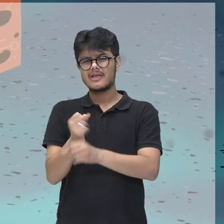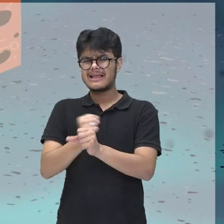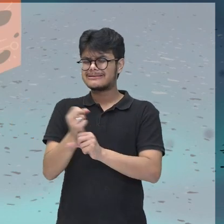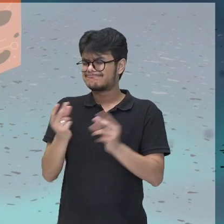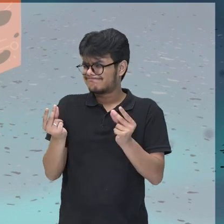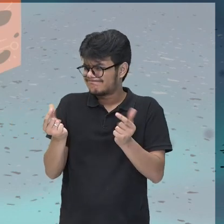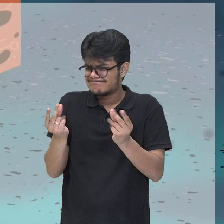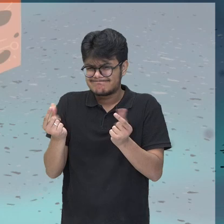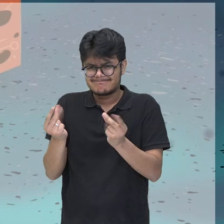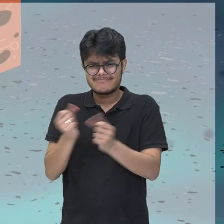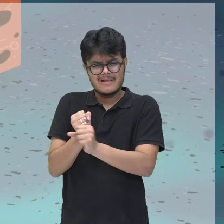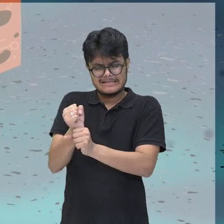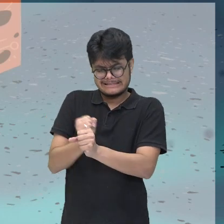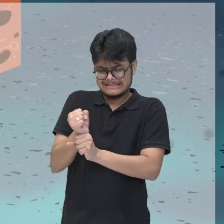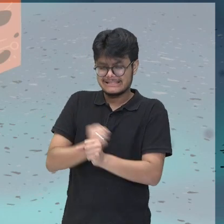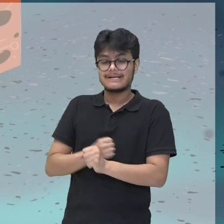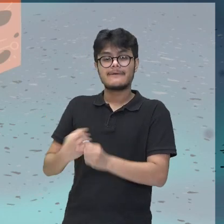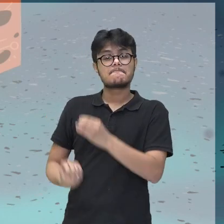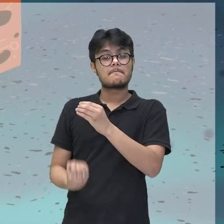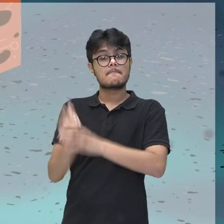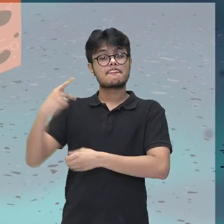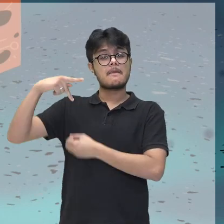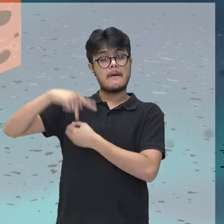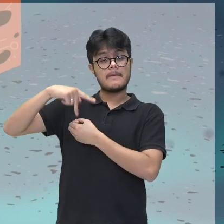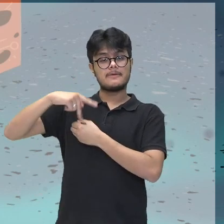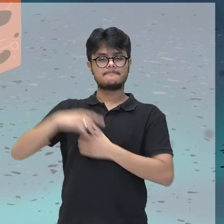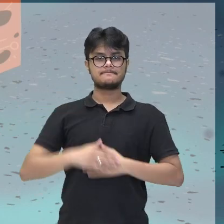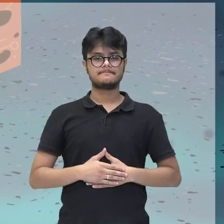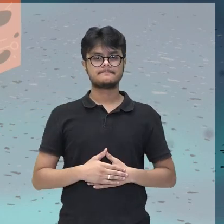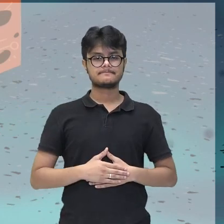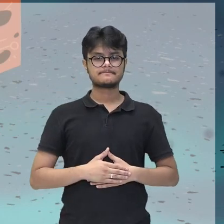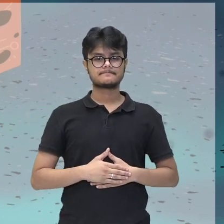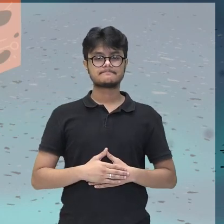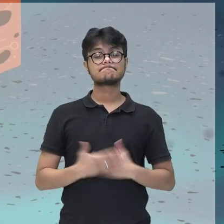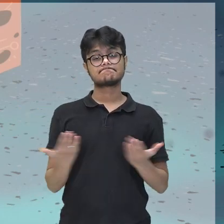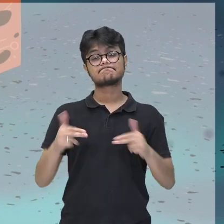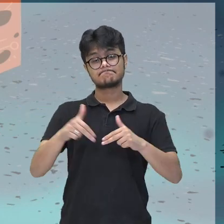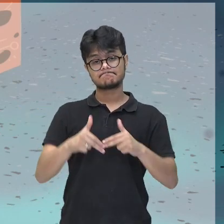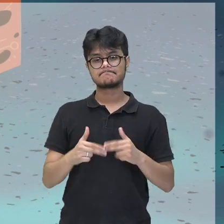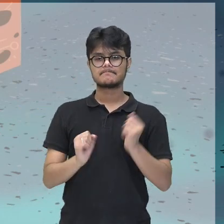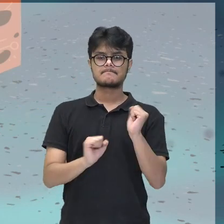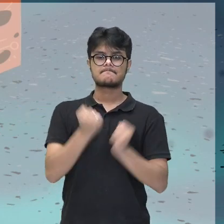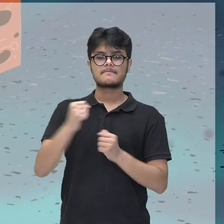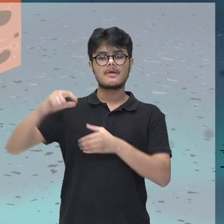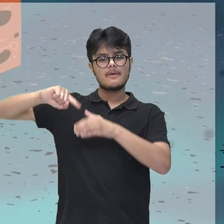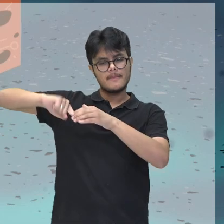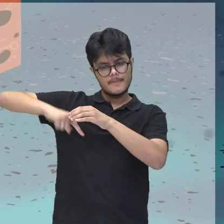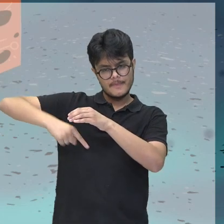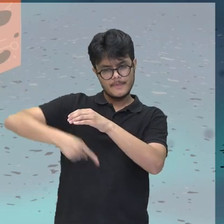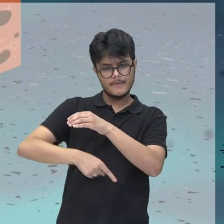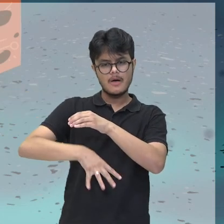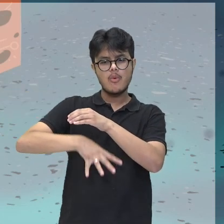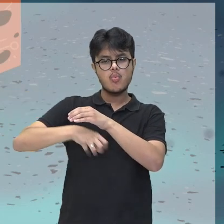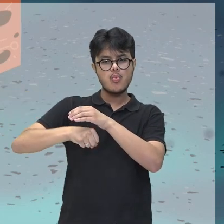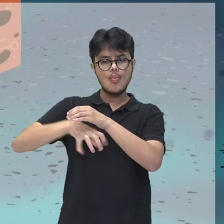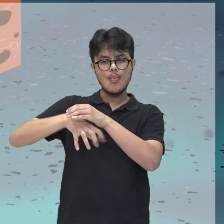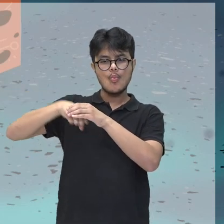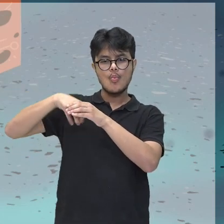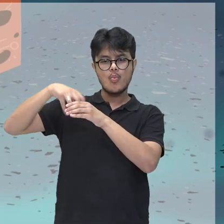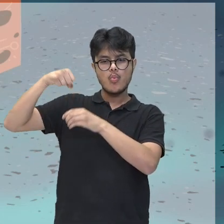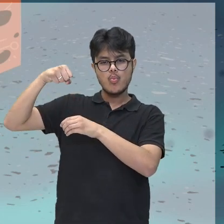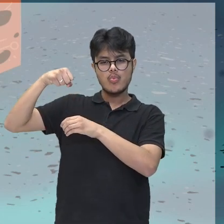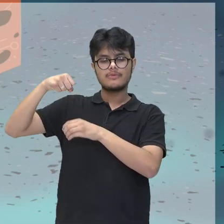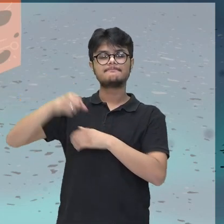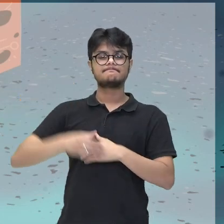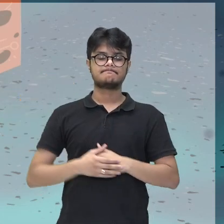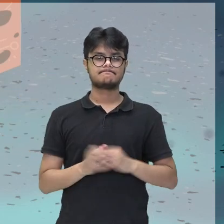o petróleo, que nessas grandes plataformas eles são retirados, eles são extraídos, né?